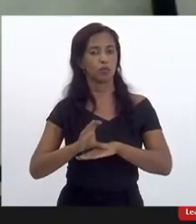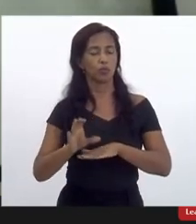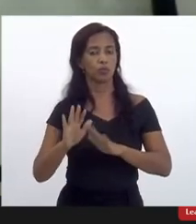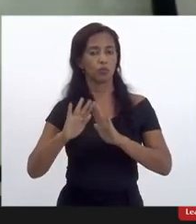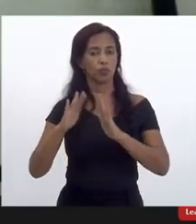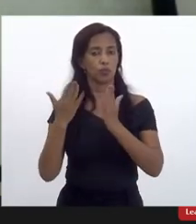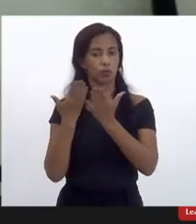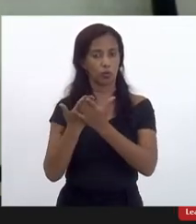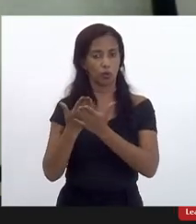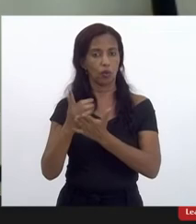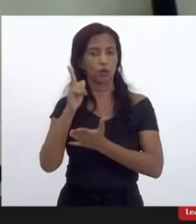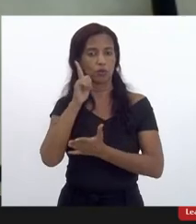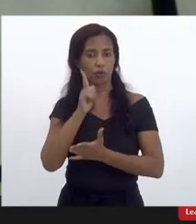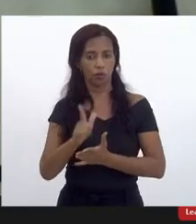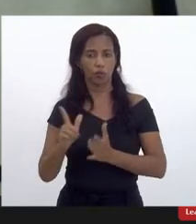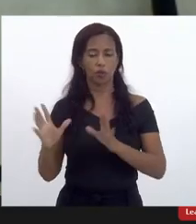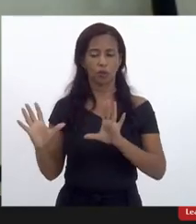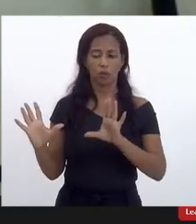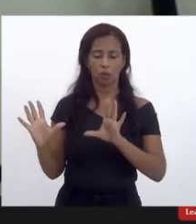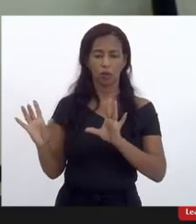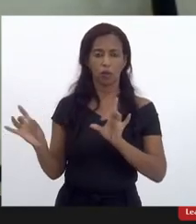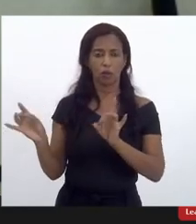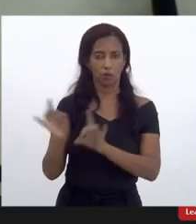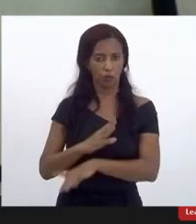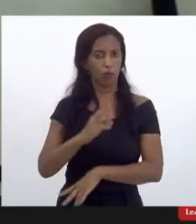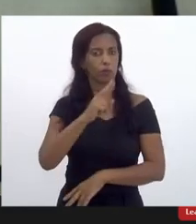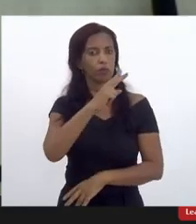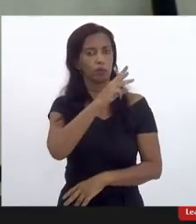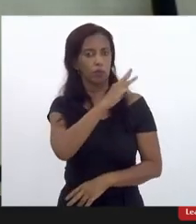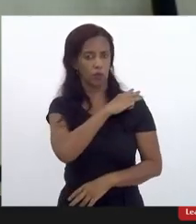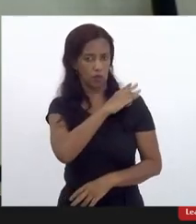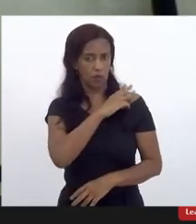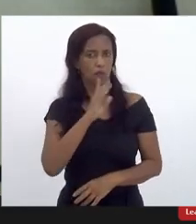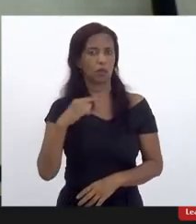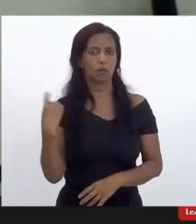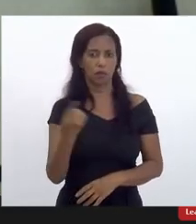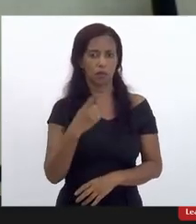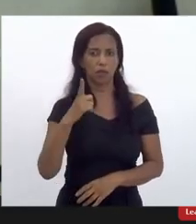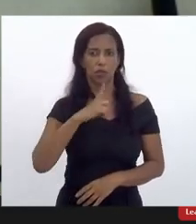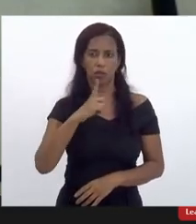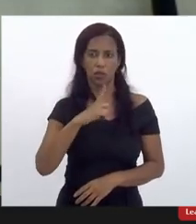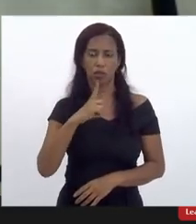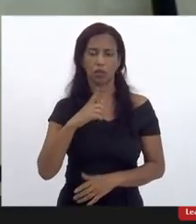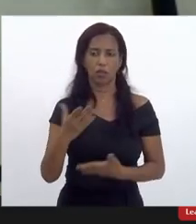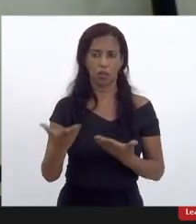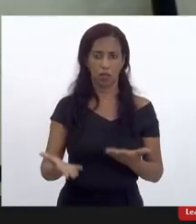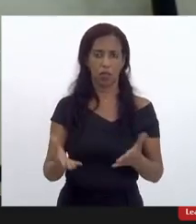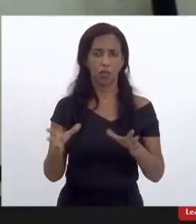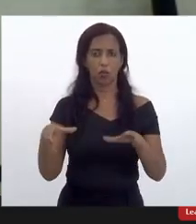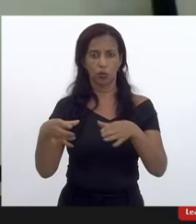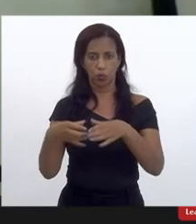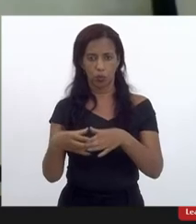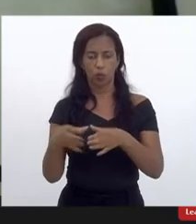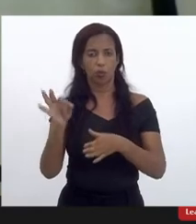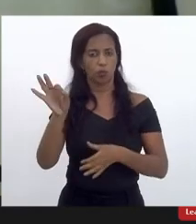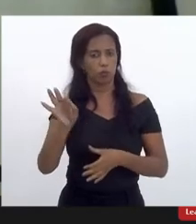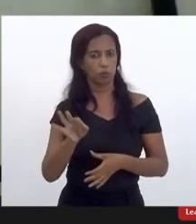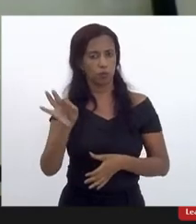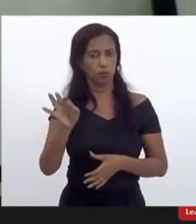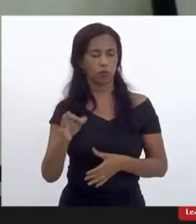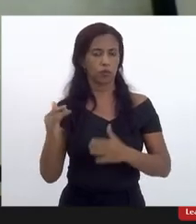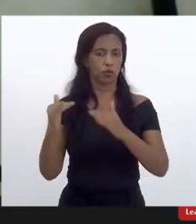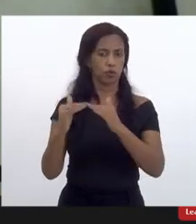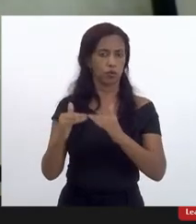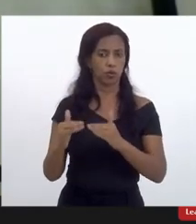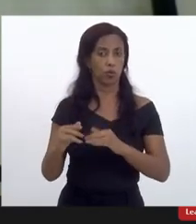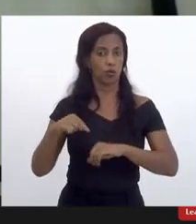escola já conseguiram fazer a conclusão do aluno do terceiro ano, mas a gente ainda tem aí um percentual de acordo